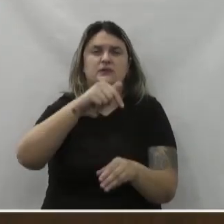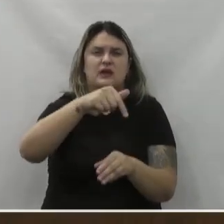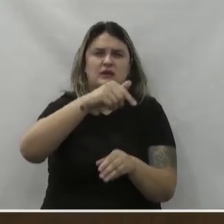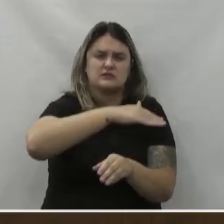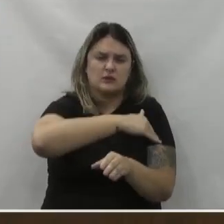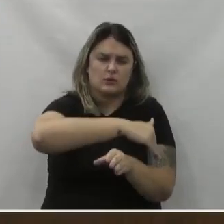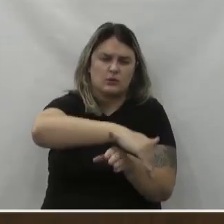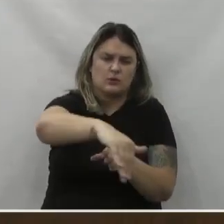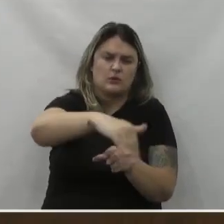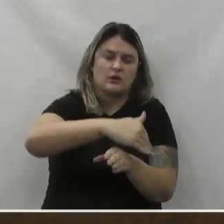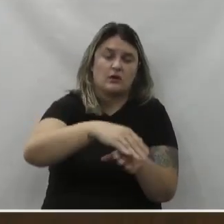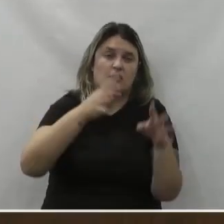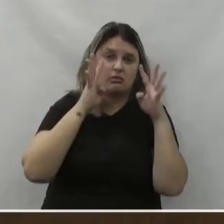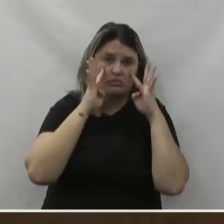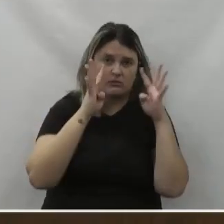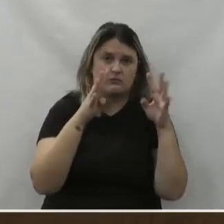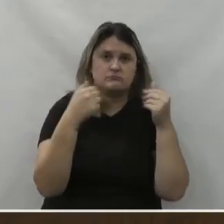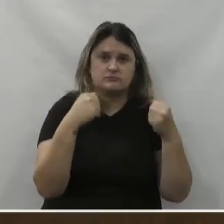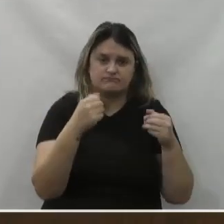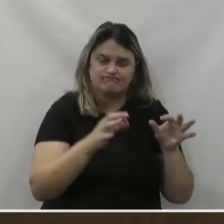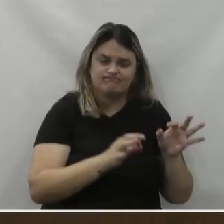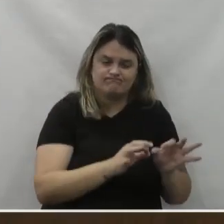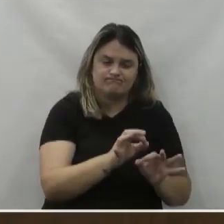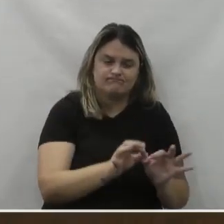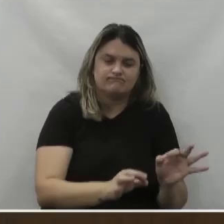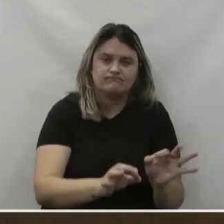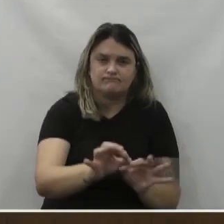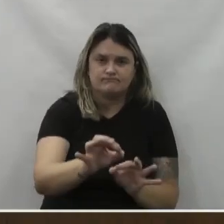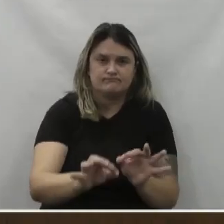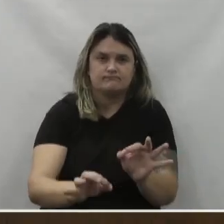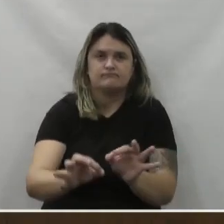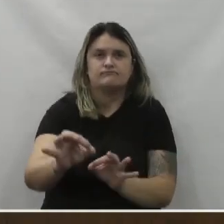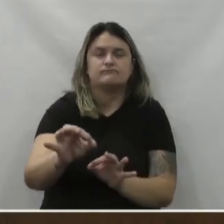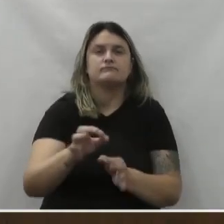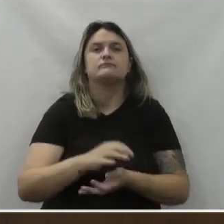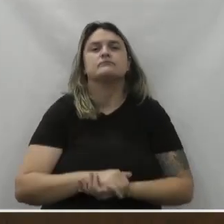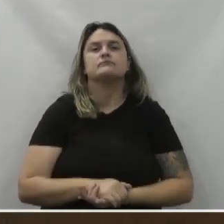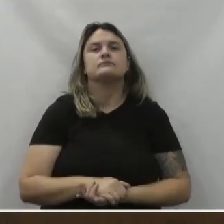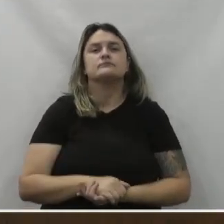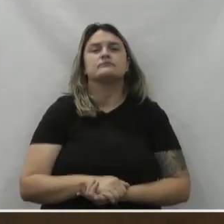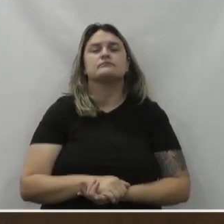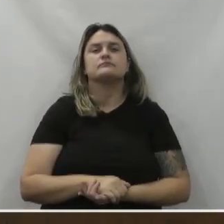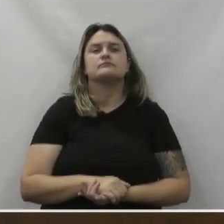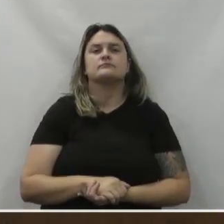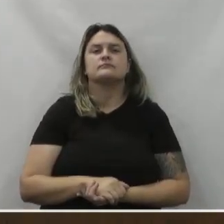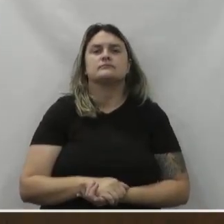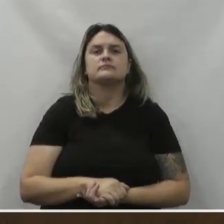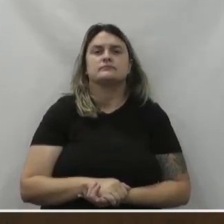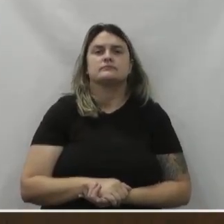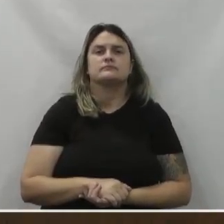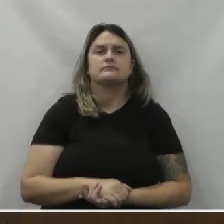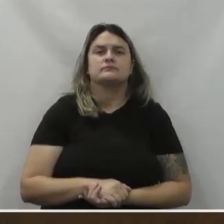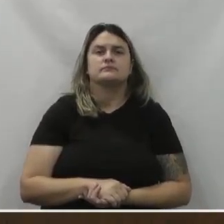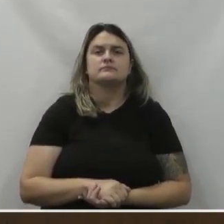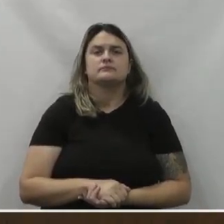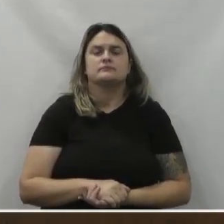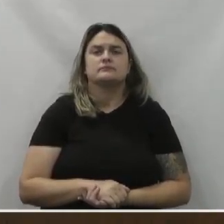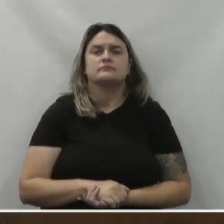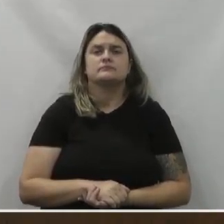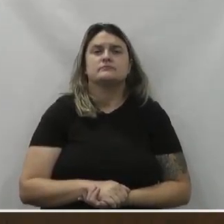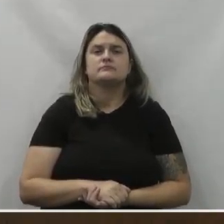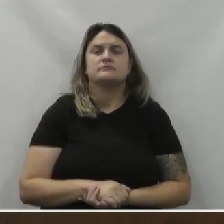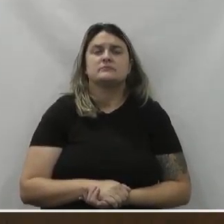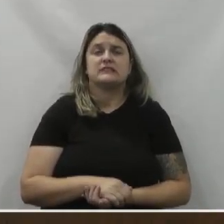Justificativa. No local há um desnível acentuado entre o final do pavimento asfáltico e o início da estrada de chão, o que